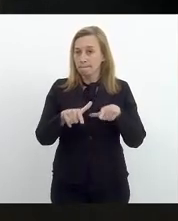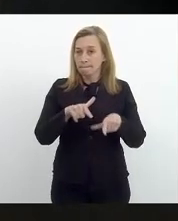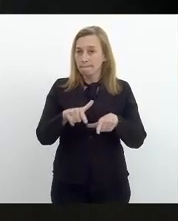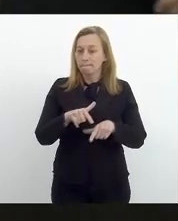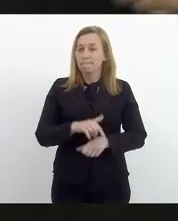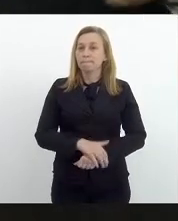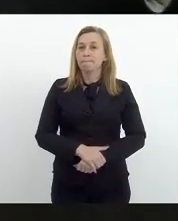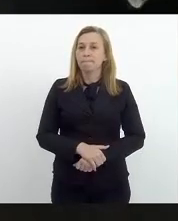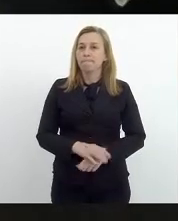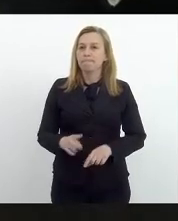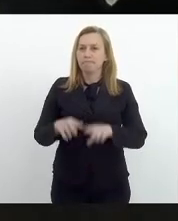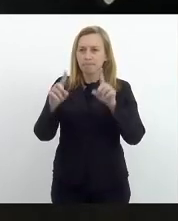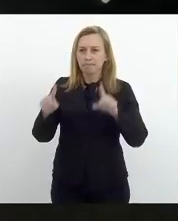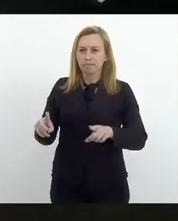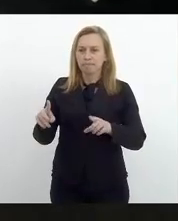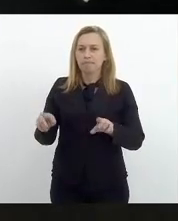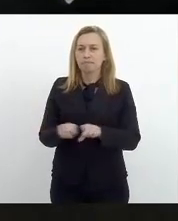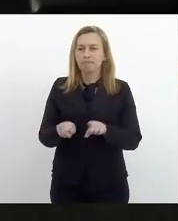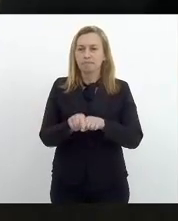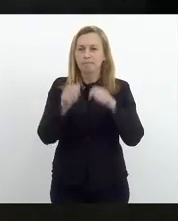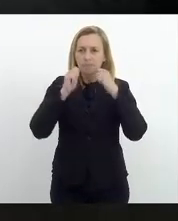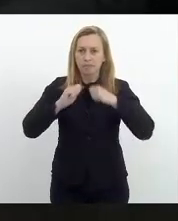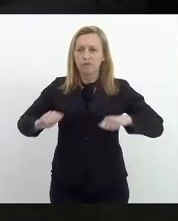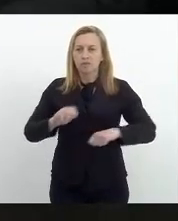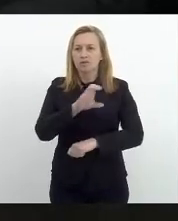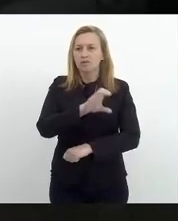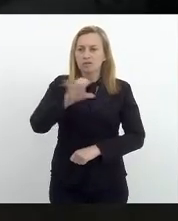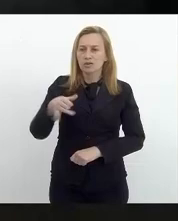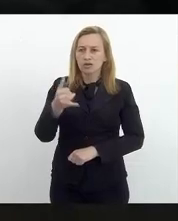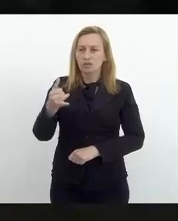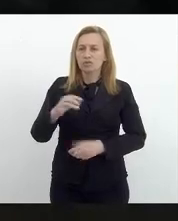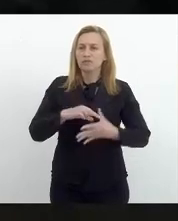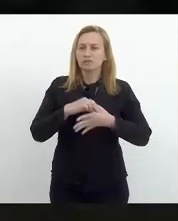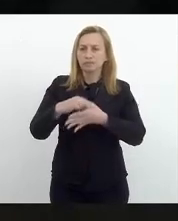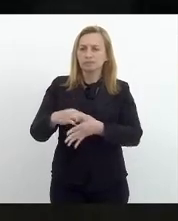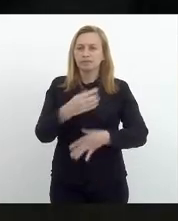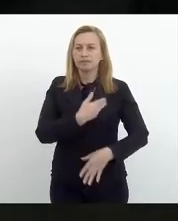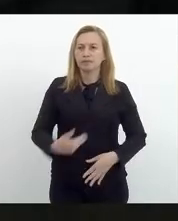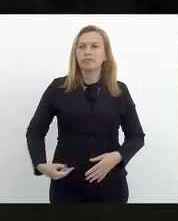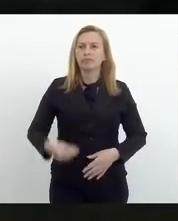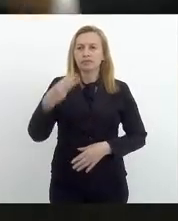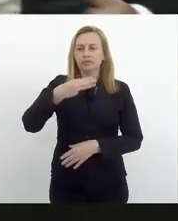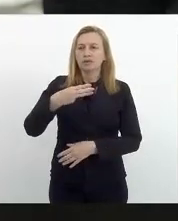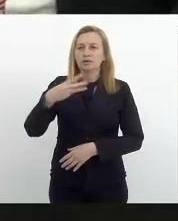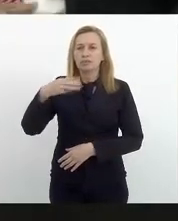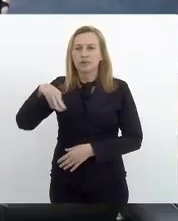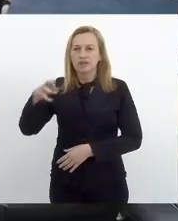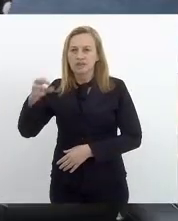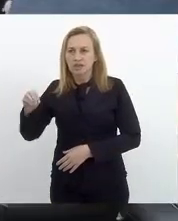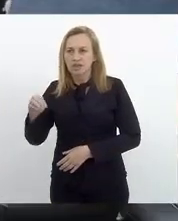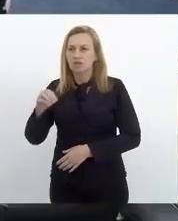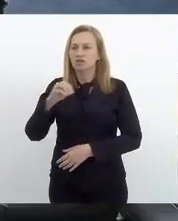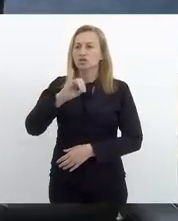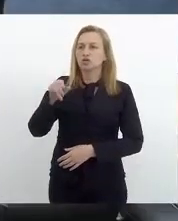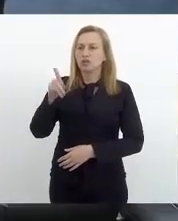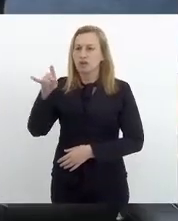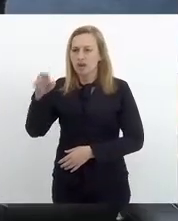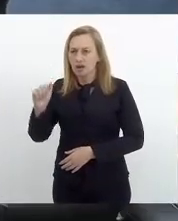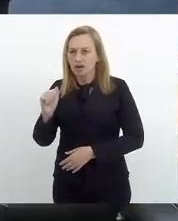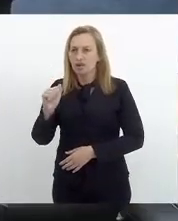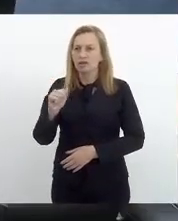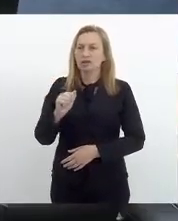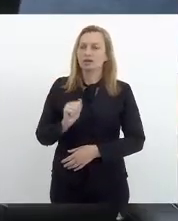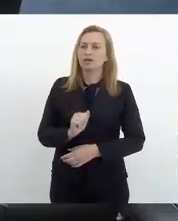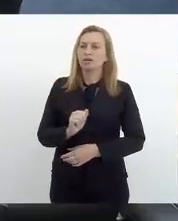dos Servidores assessores aqui da ccj da liderança do governo Marcelo Juliana Milene que